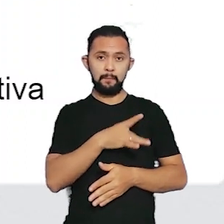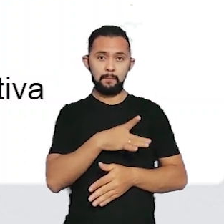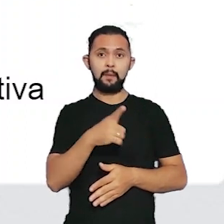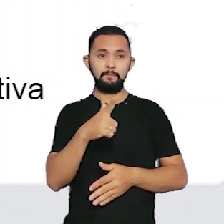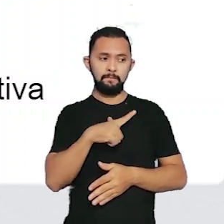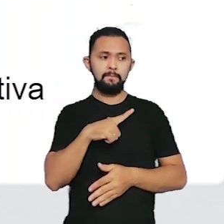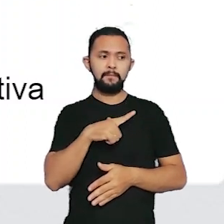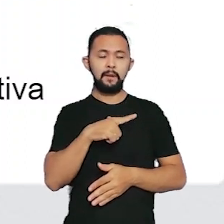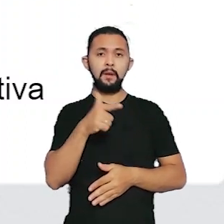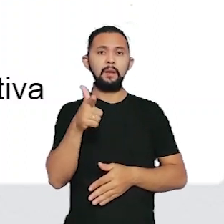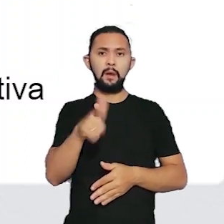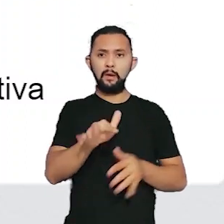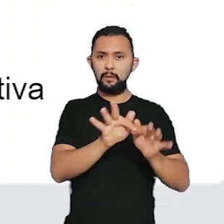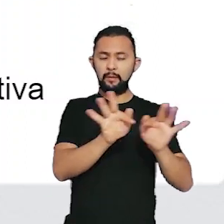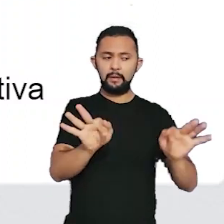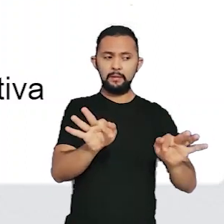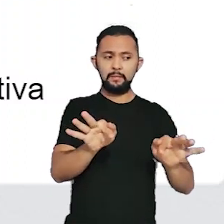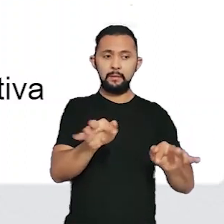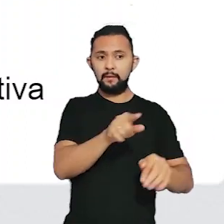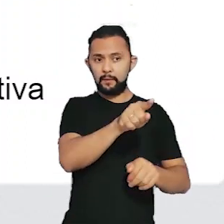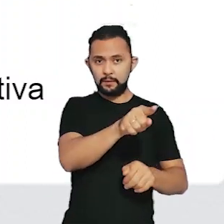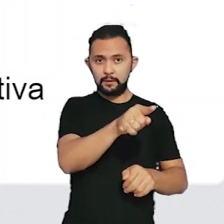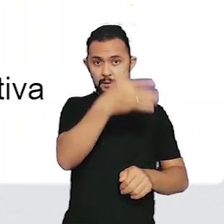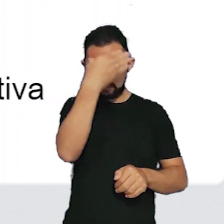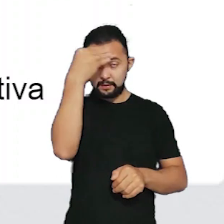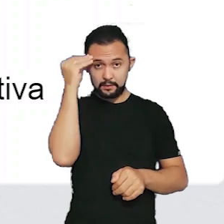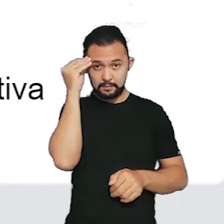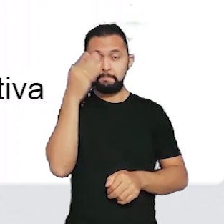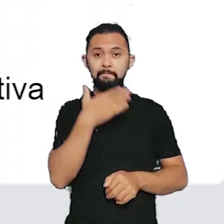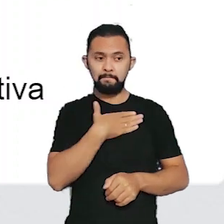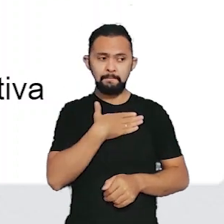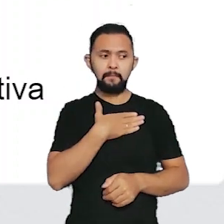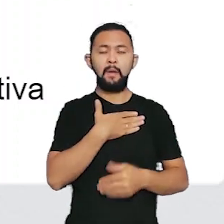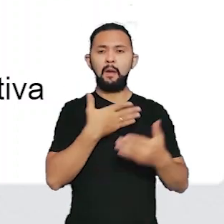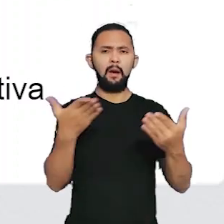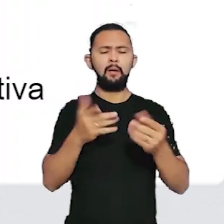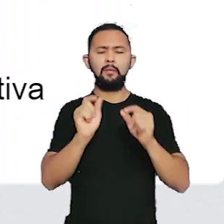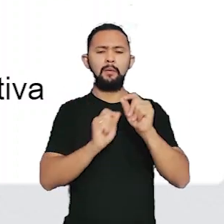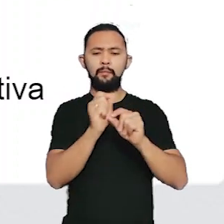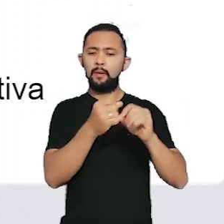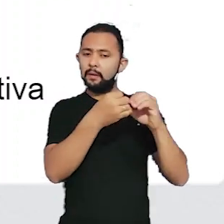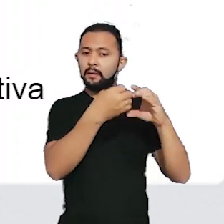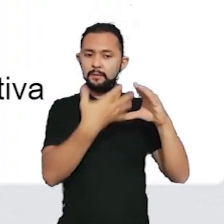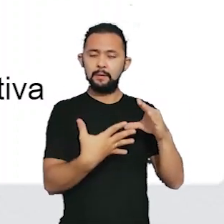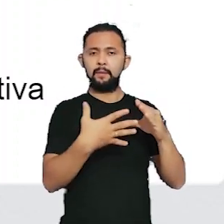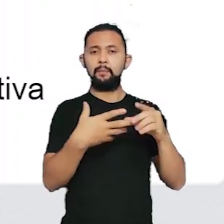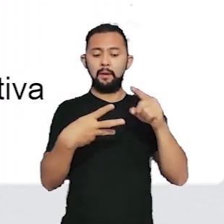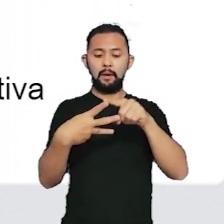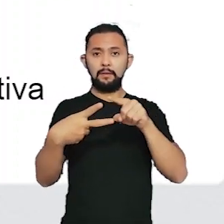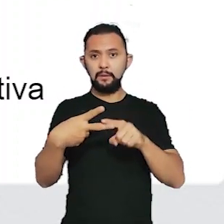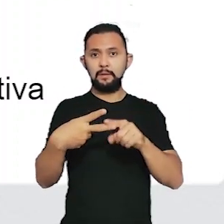me esquecesse. Então, as duas orações são essas. Vamos classificar. Ele está pedindo aí as classificações das duas